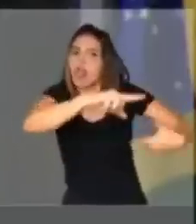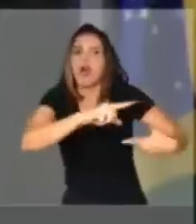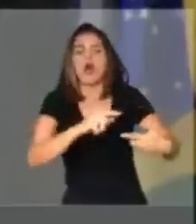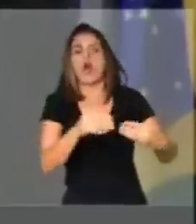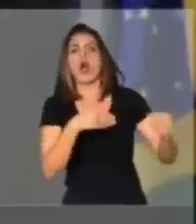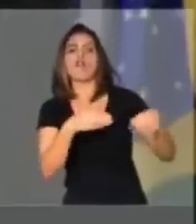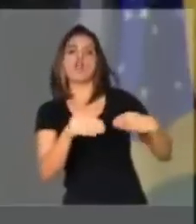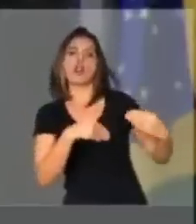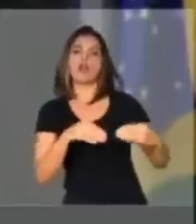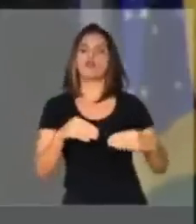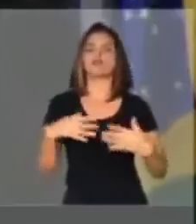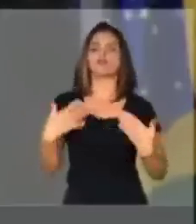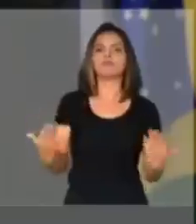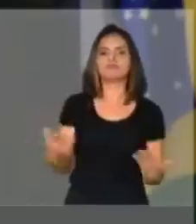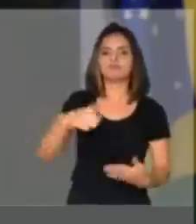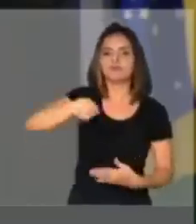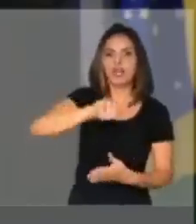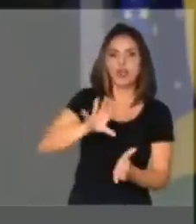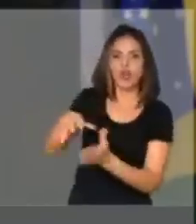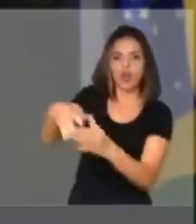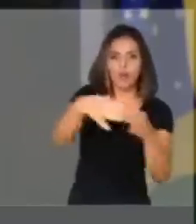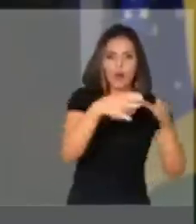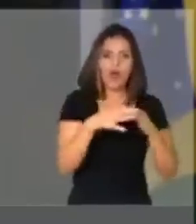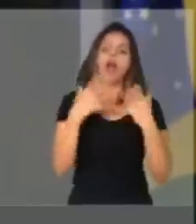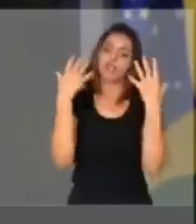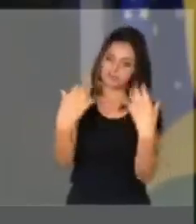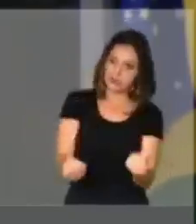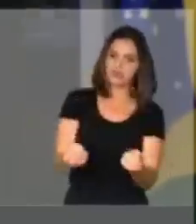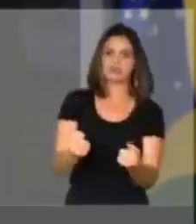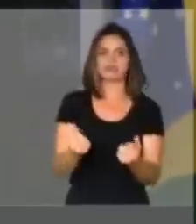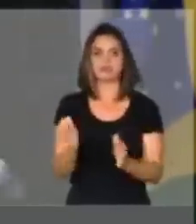cedemos ao populismo das corporações. As duas opções